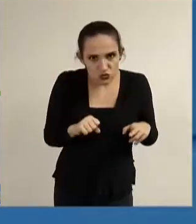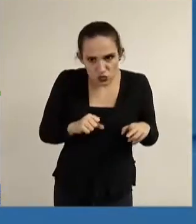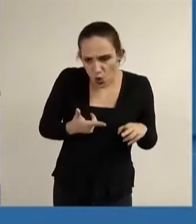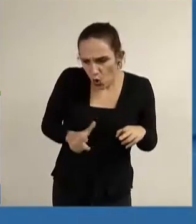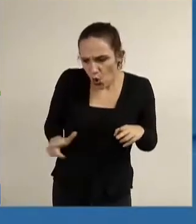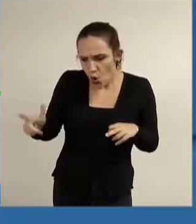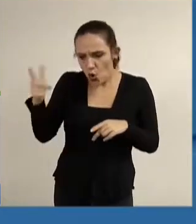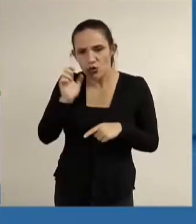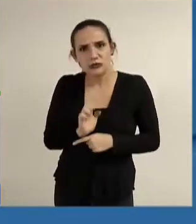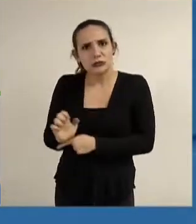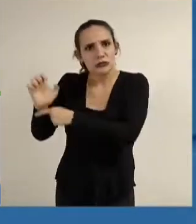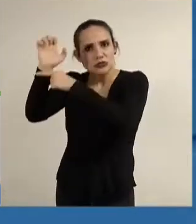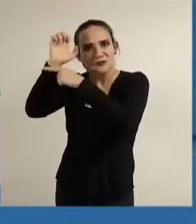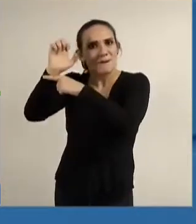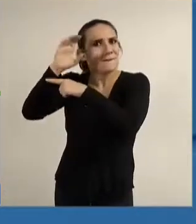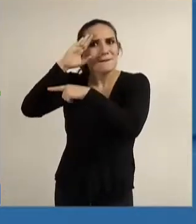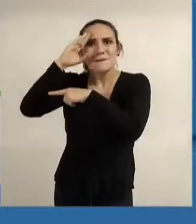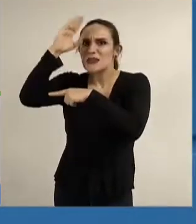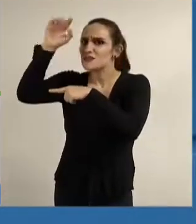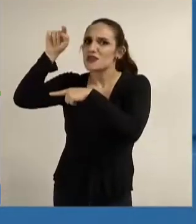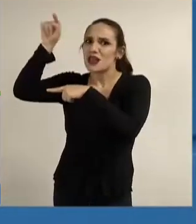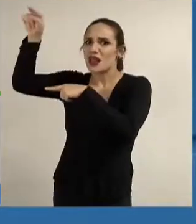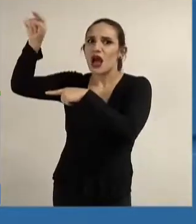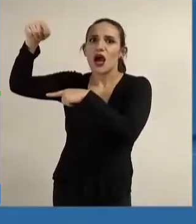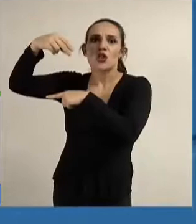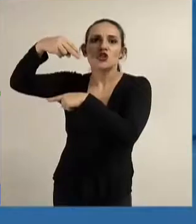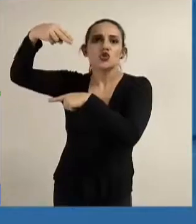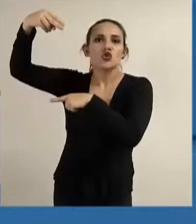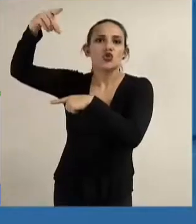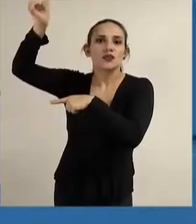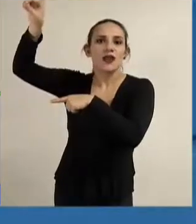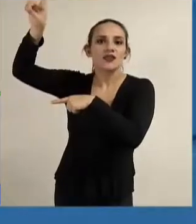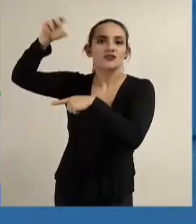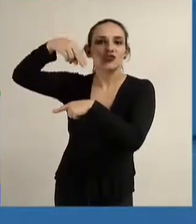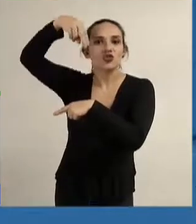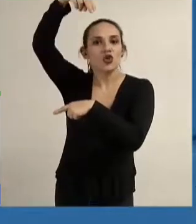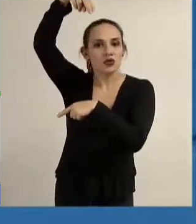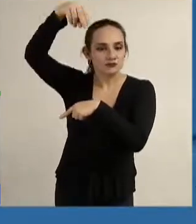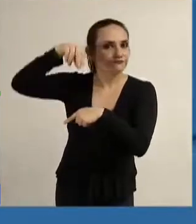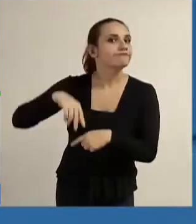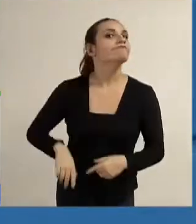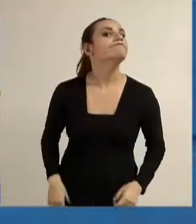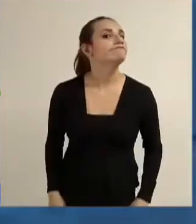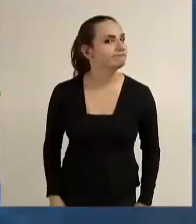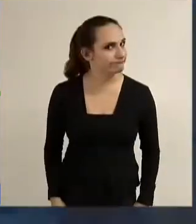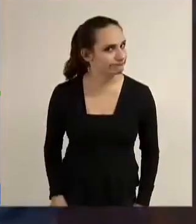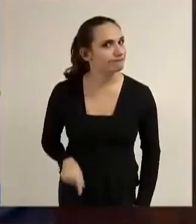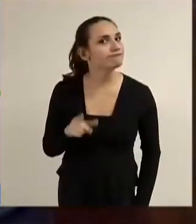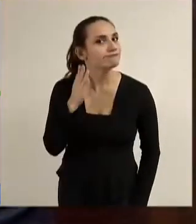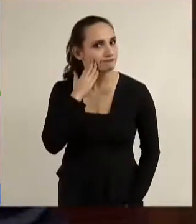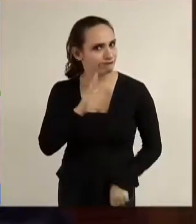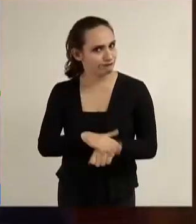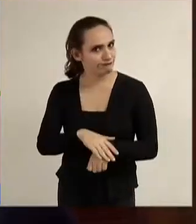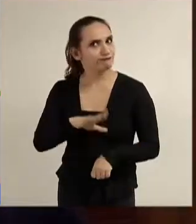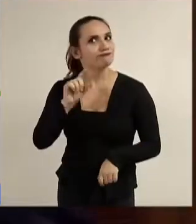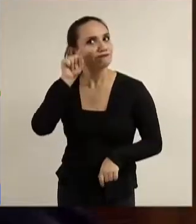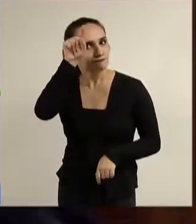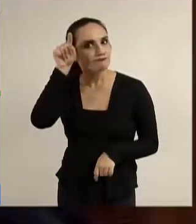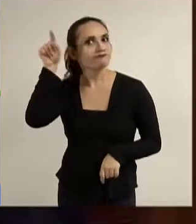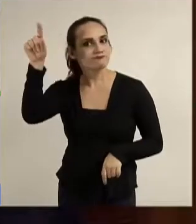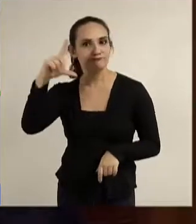nos estados do norte e do nordeste do país, Vossa Excelência pode ter certeza de que esses